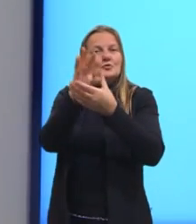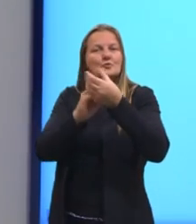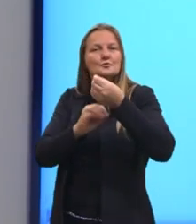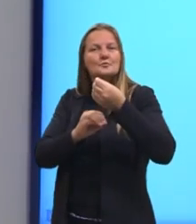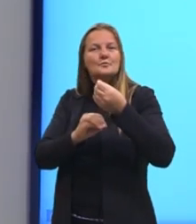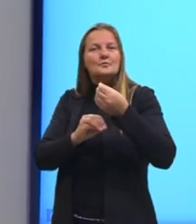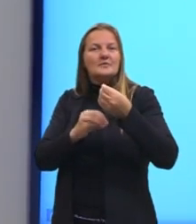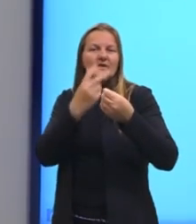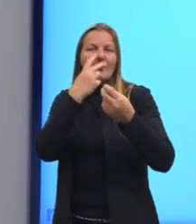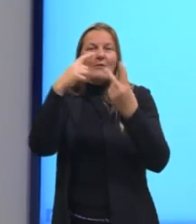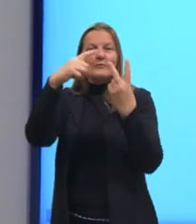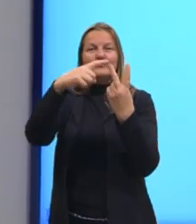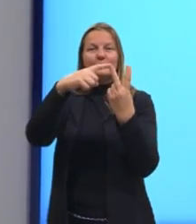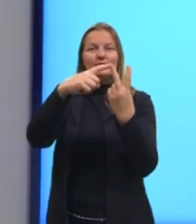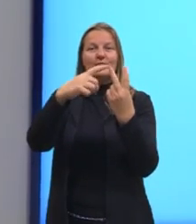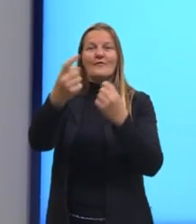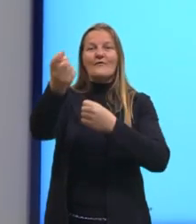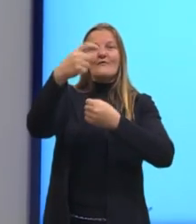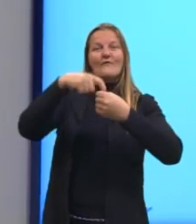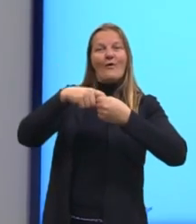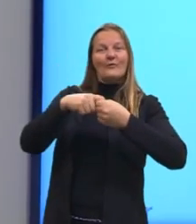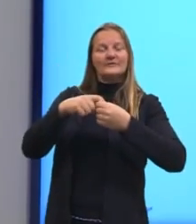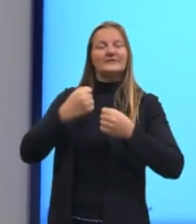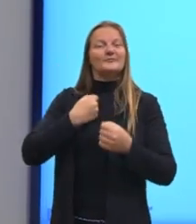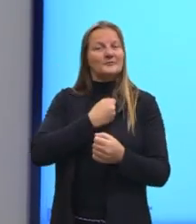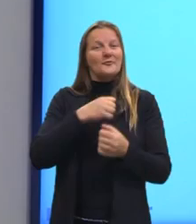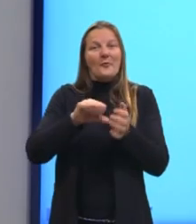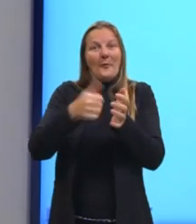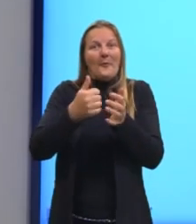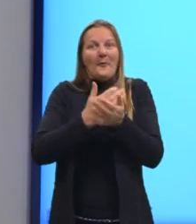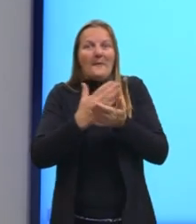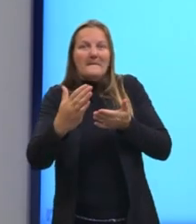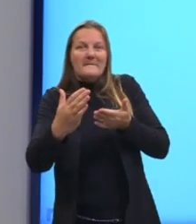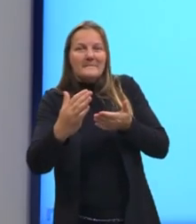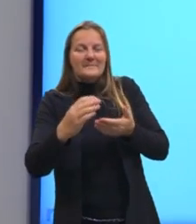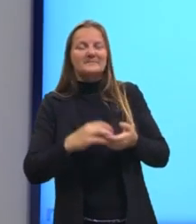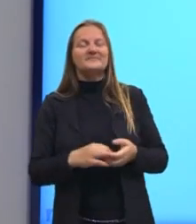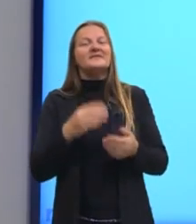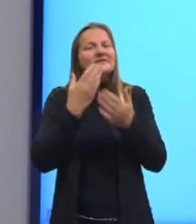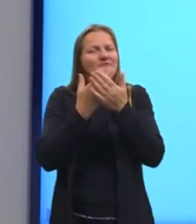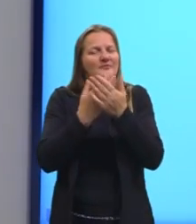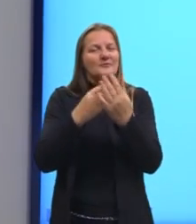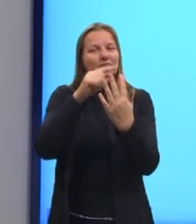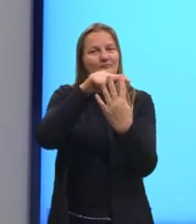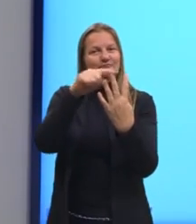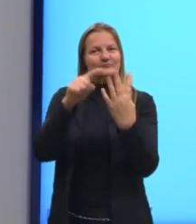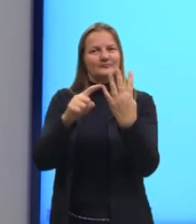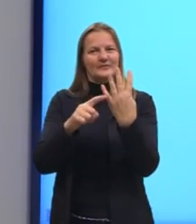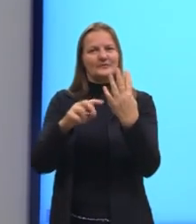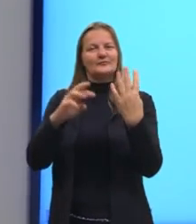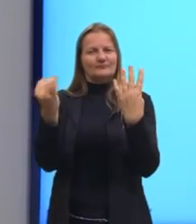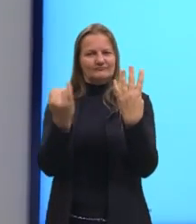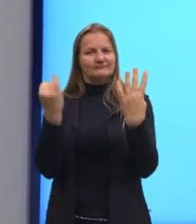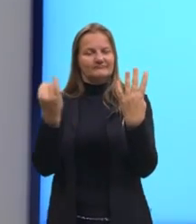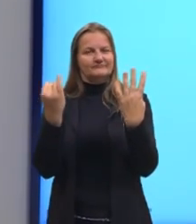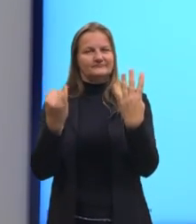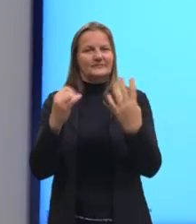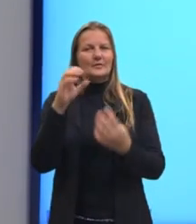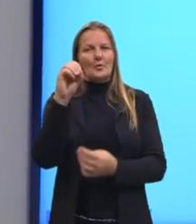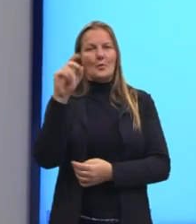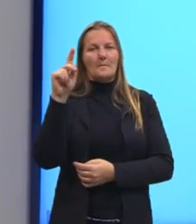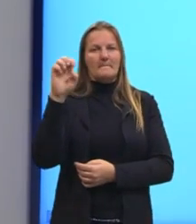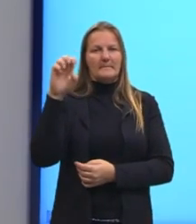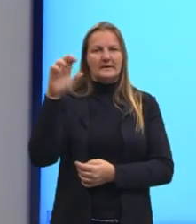sua raíz Voltamos ao número Inicial Assim como nós estudamos as quatro operações né então nós